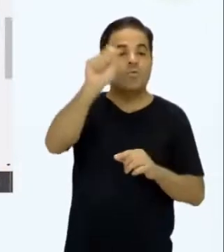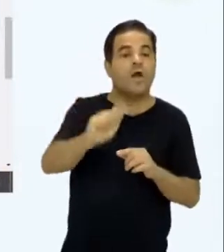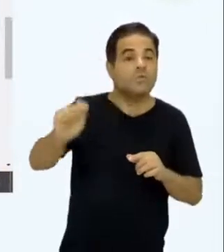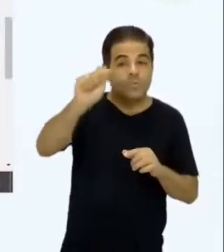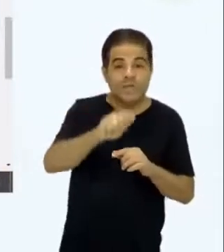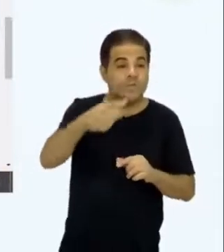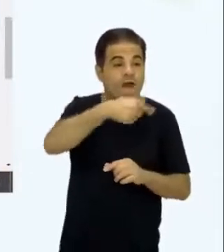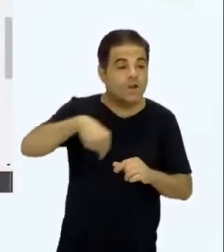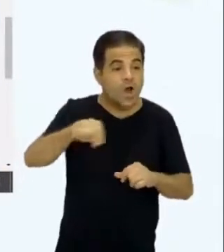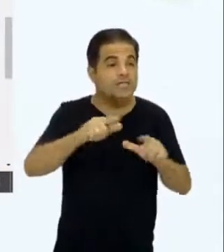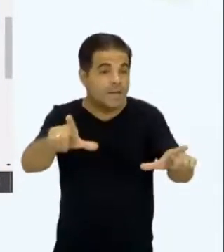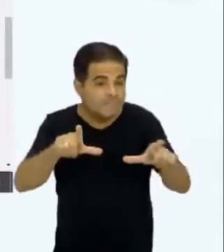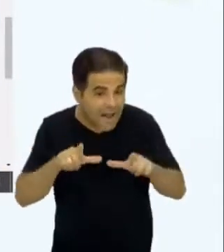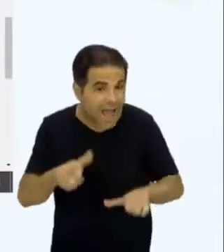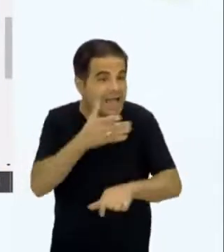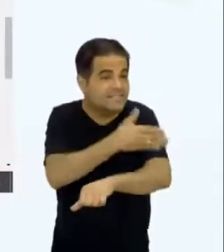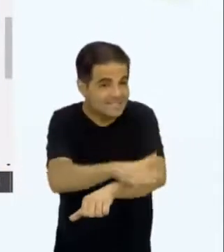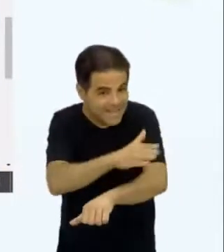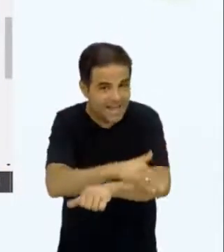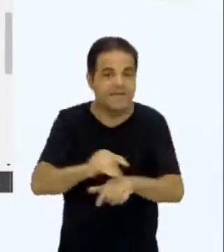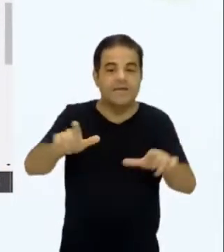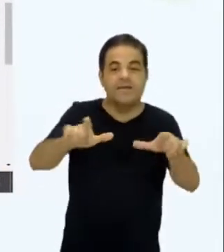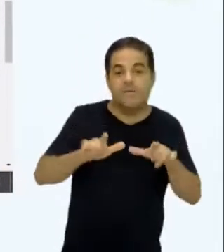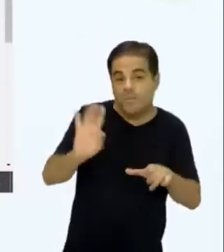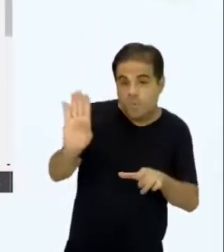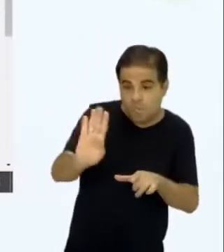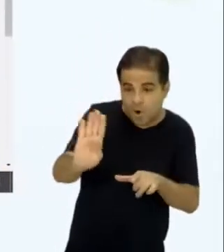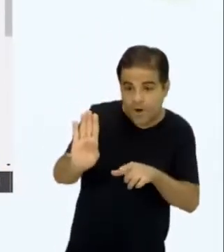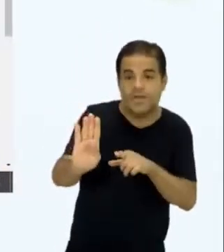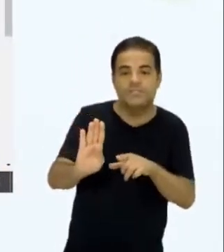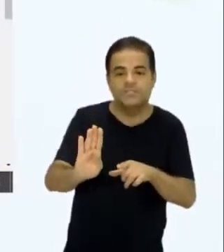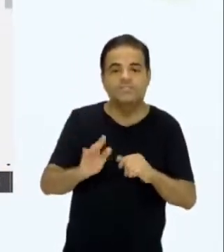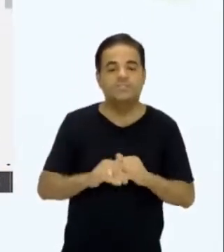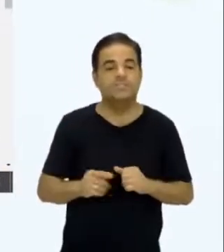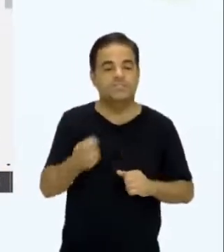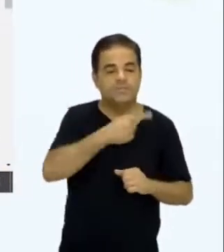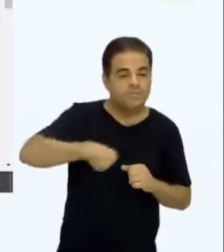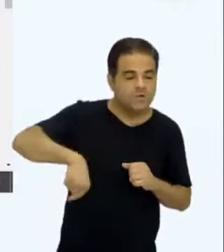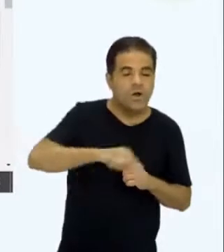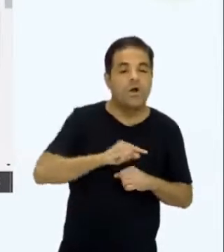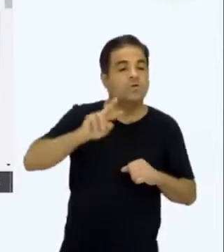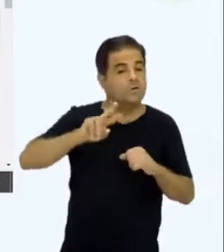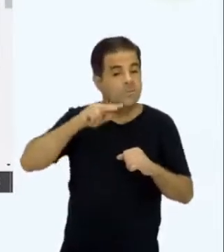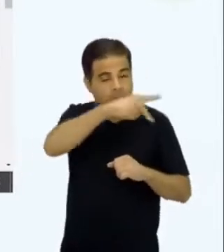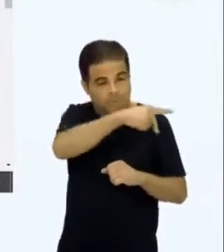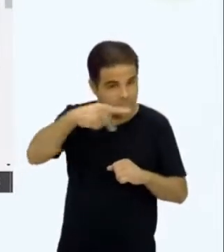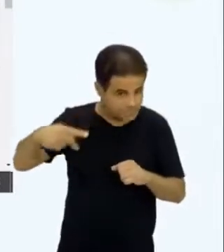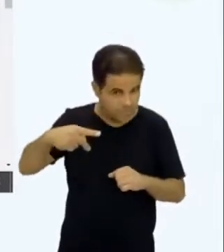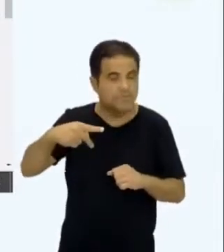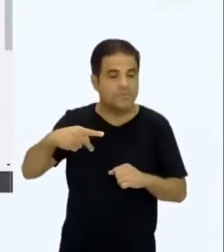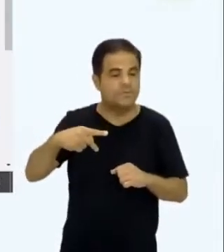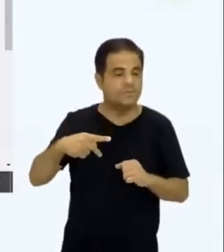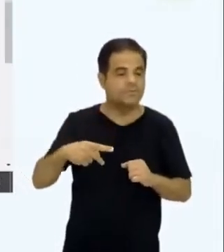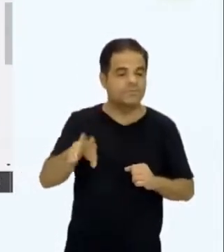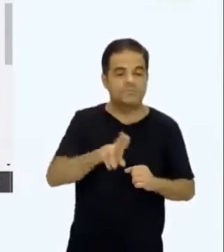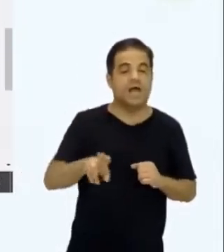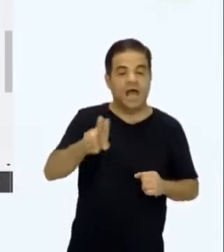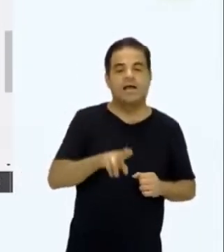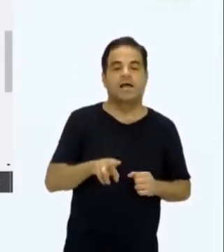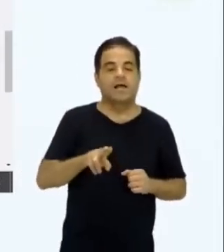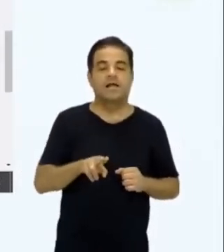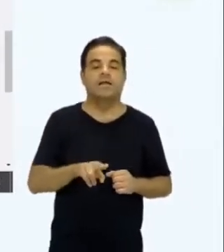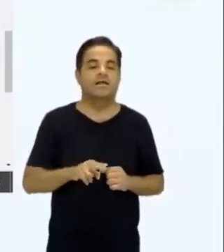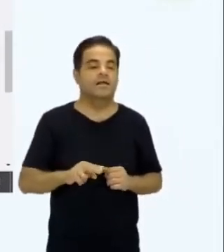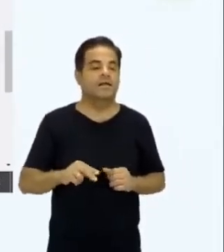a nossa placa de ensaio ou protoboard, o nosso potenciômetro e